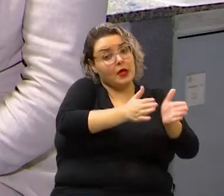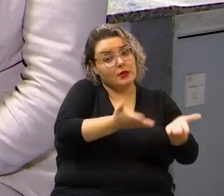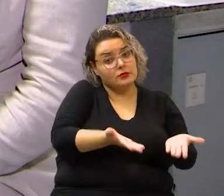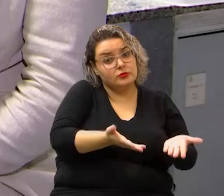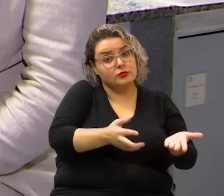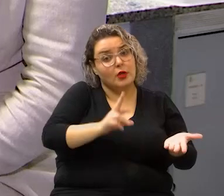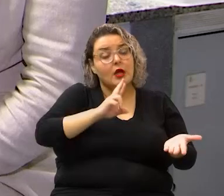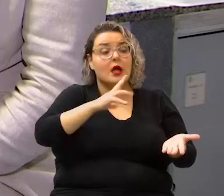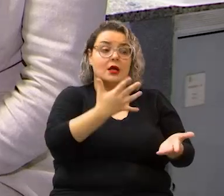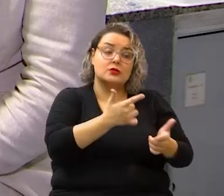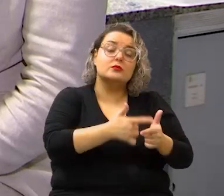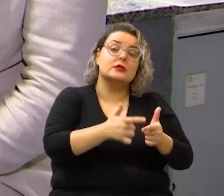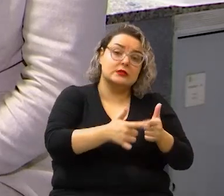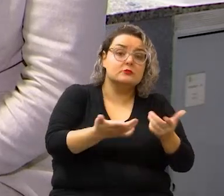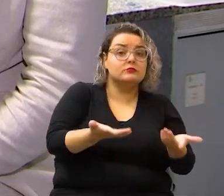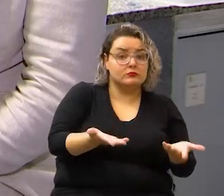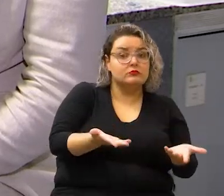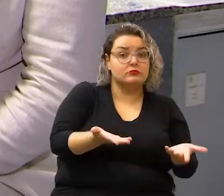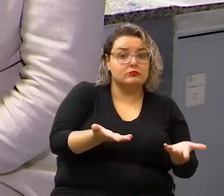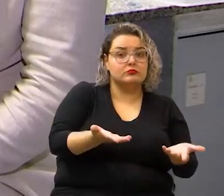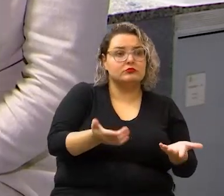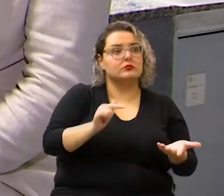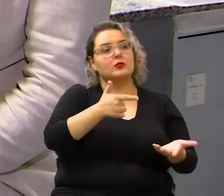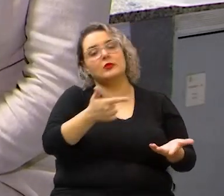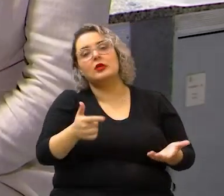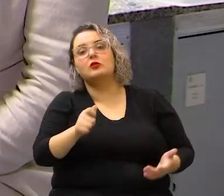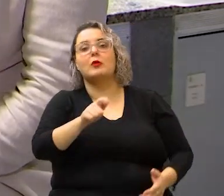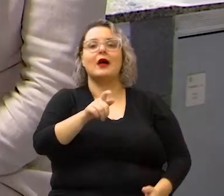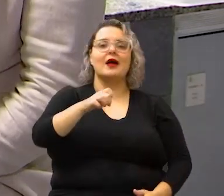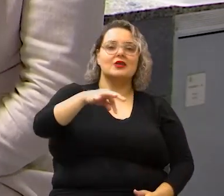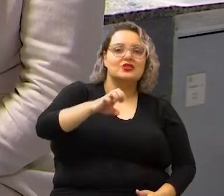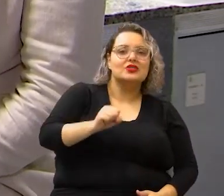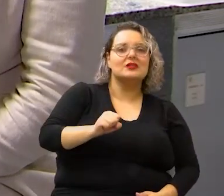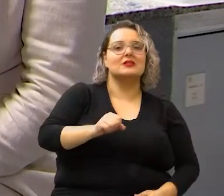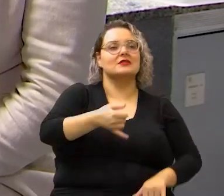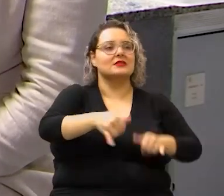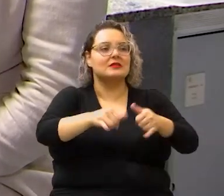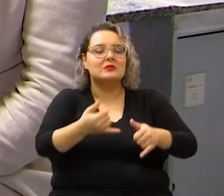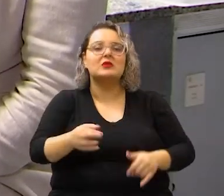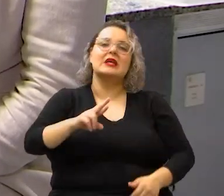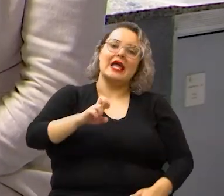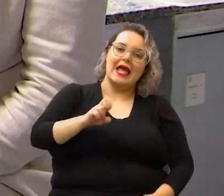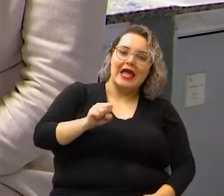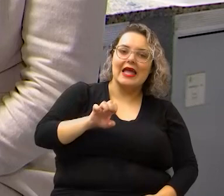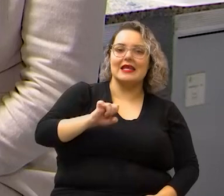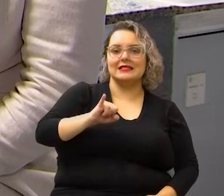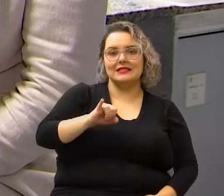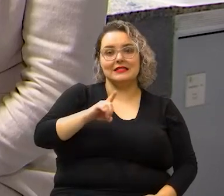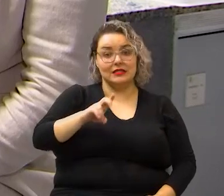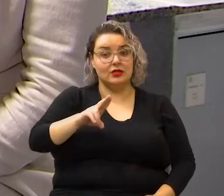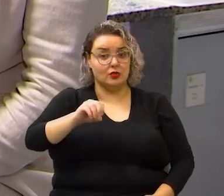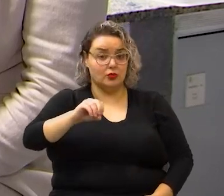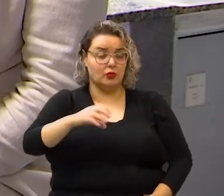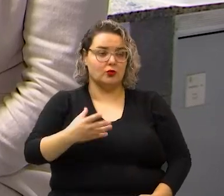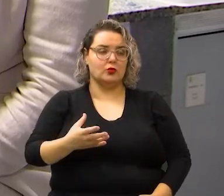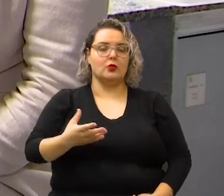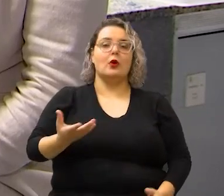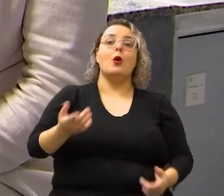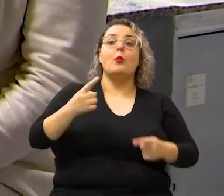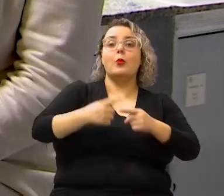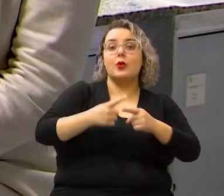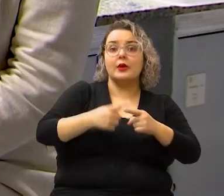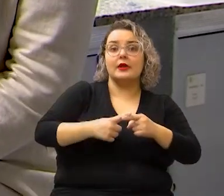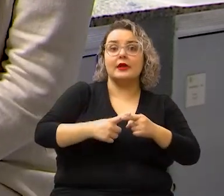lado, resolver esse problema, então sem reagentes químicos, sem produzir resíduos, por isso são métodos baseados em